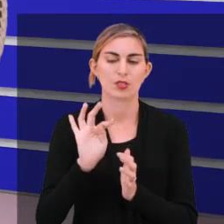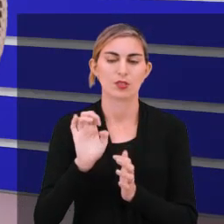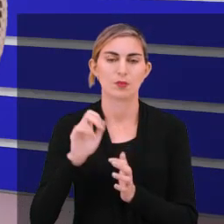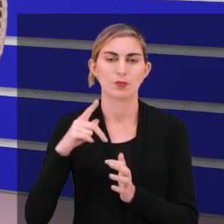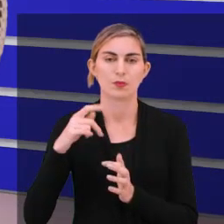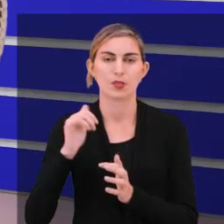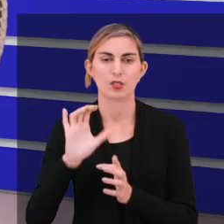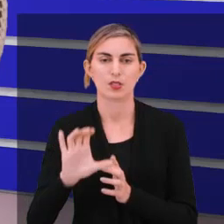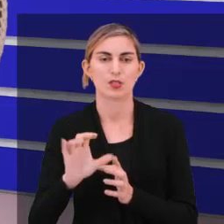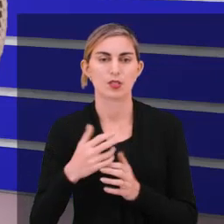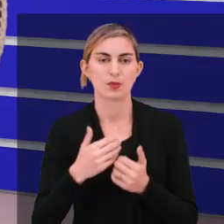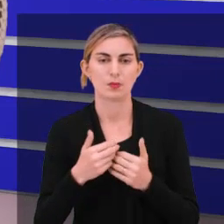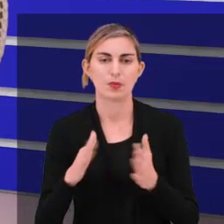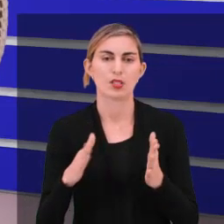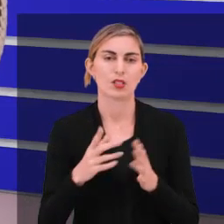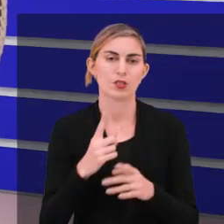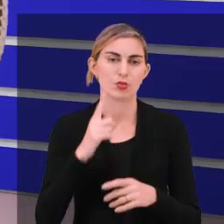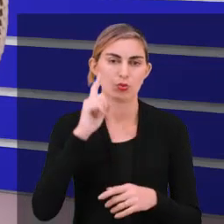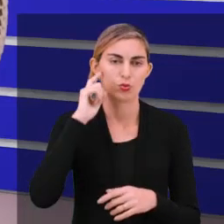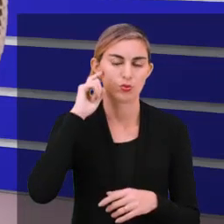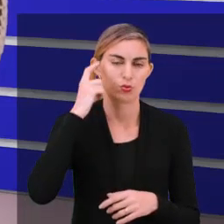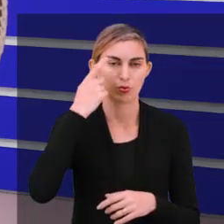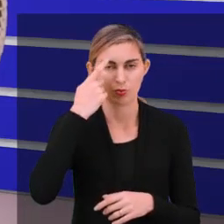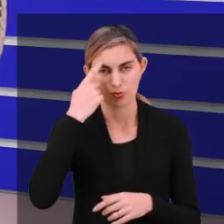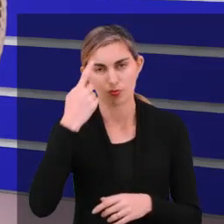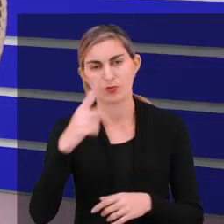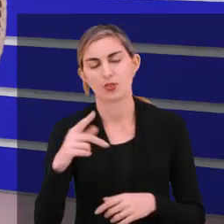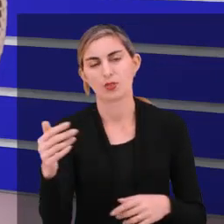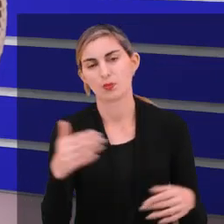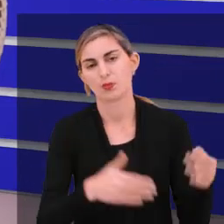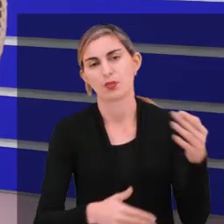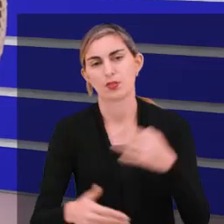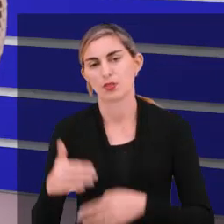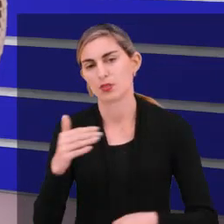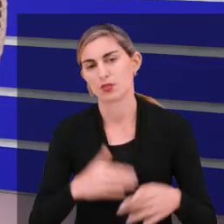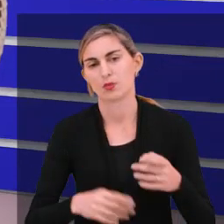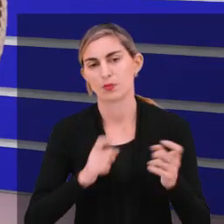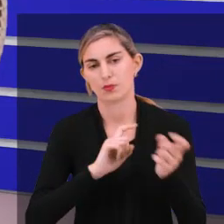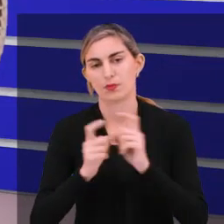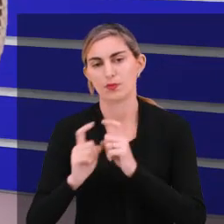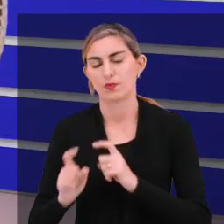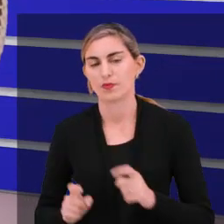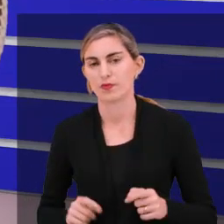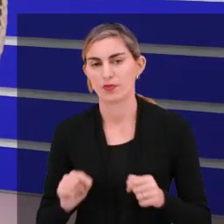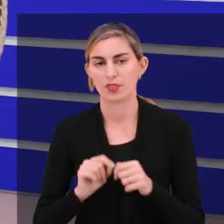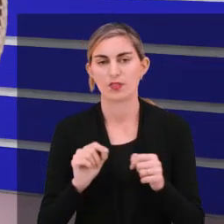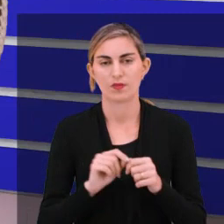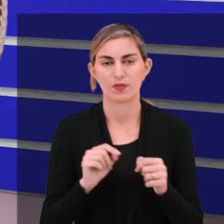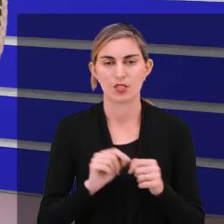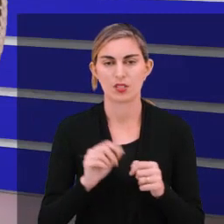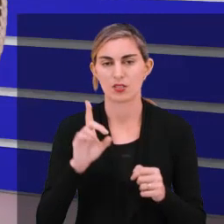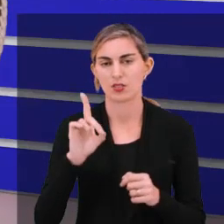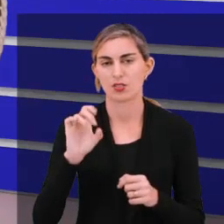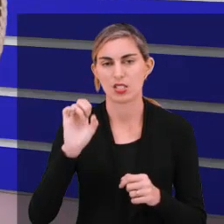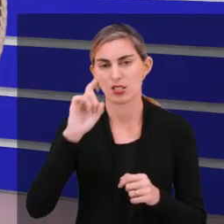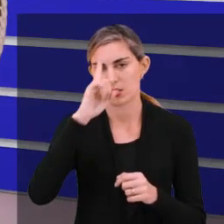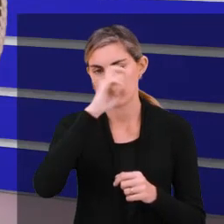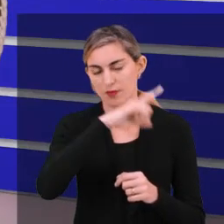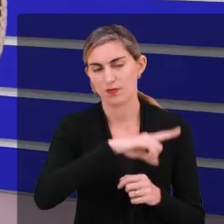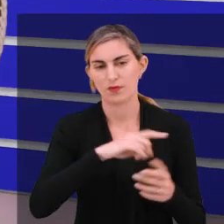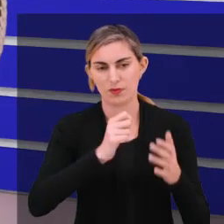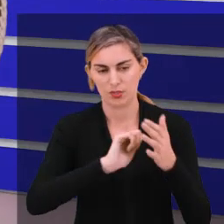ETEPAC, estamos abertos para tirar todas as dúvidas. Participem dos fóruns. Façam os